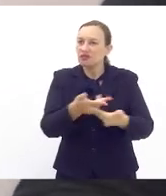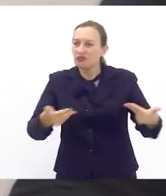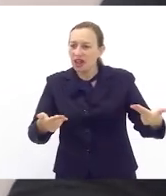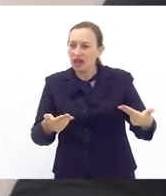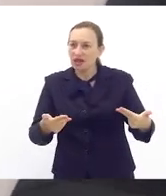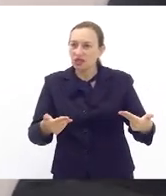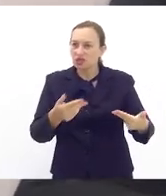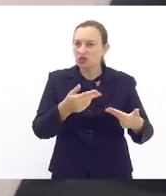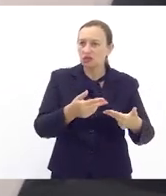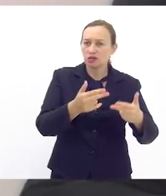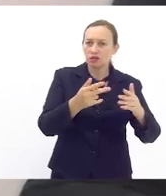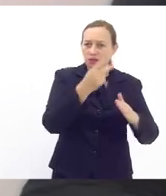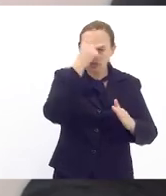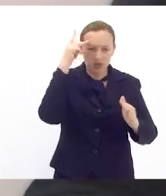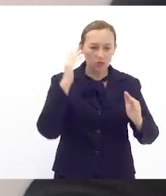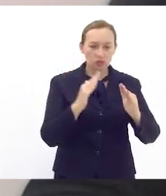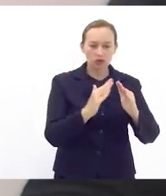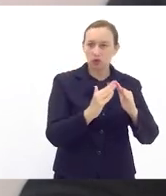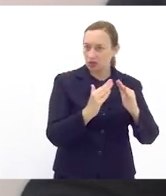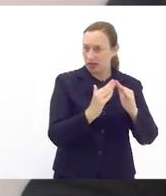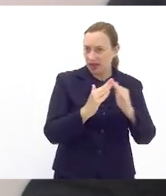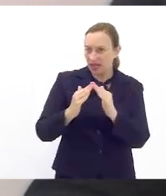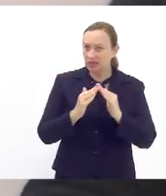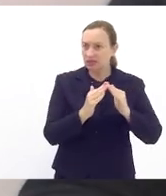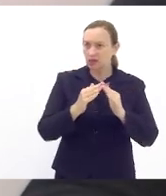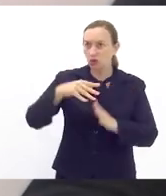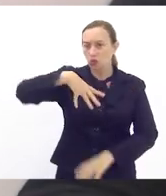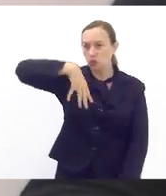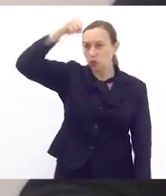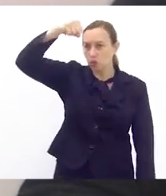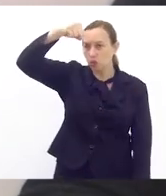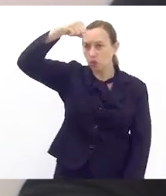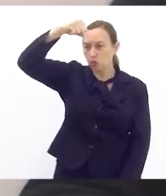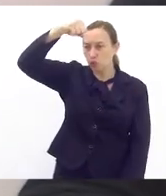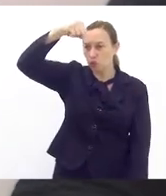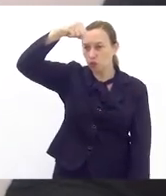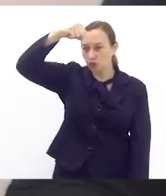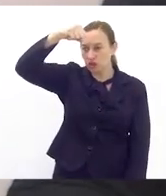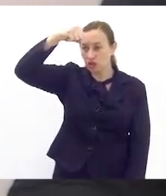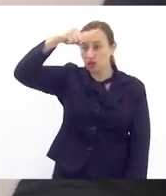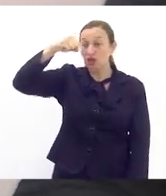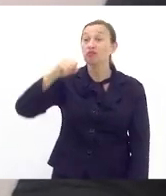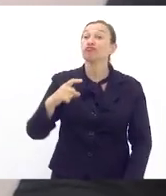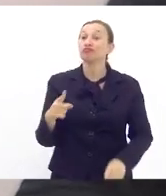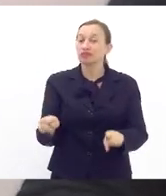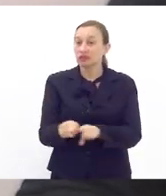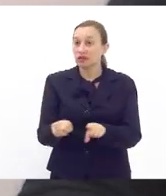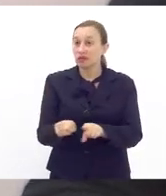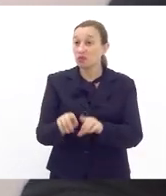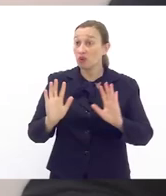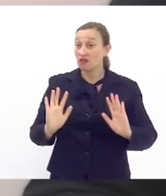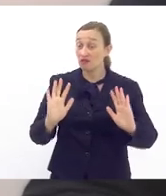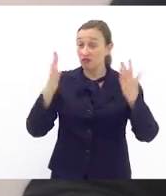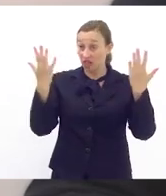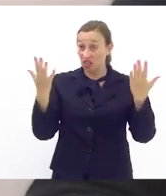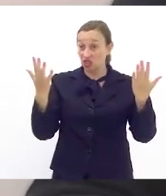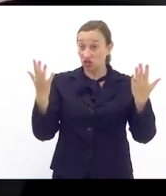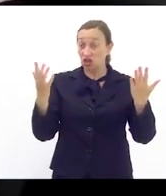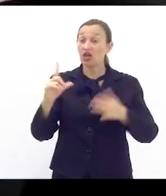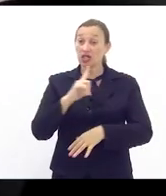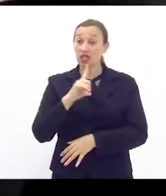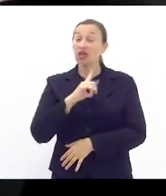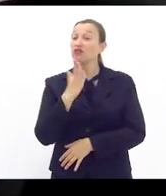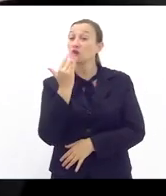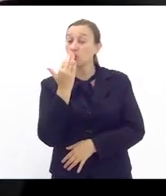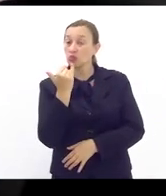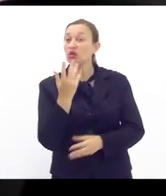residências por dias além de dificultar a realização de uma tradicional festa gastronômica Além disso